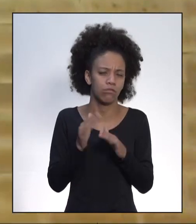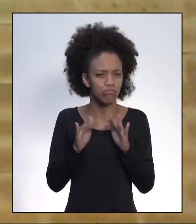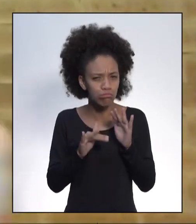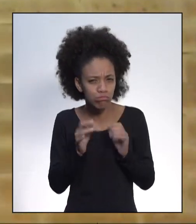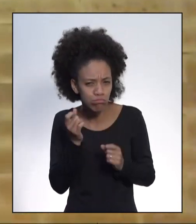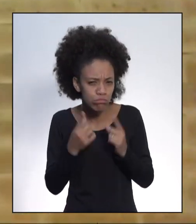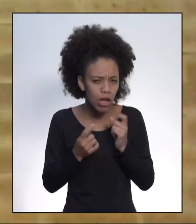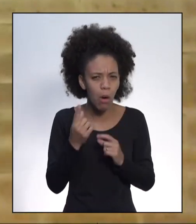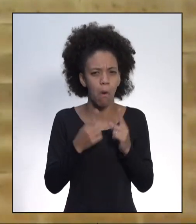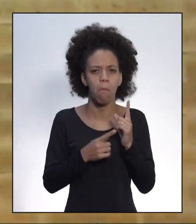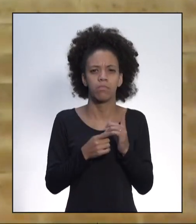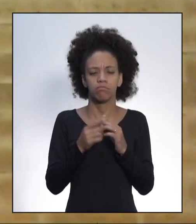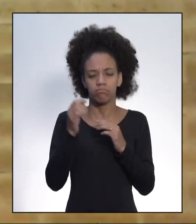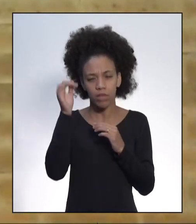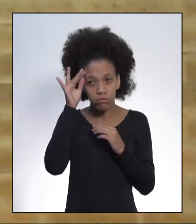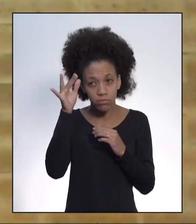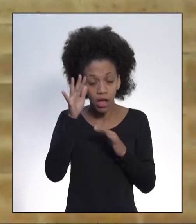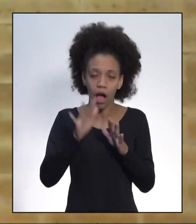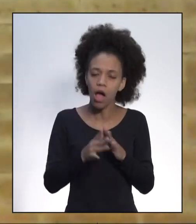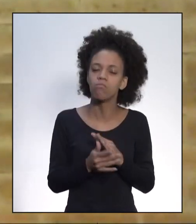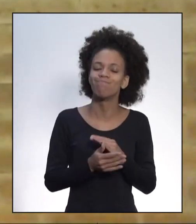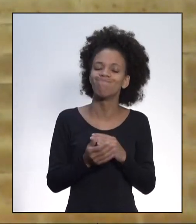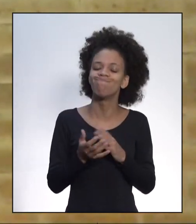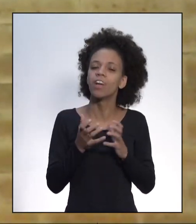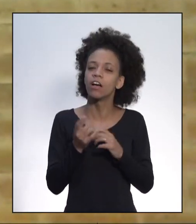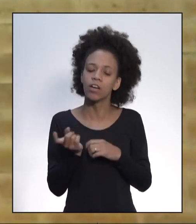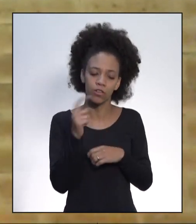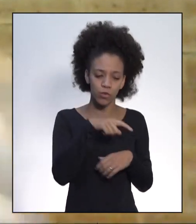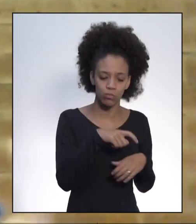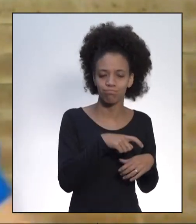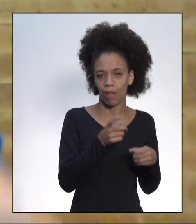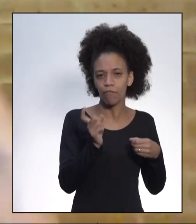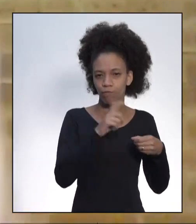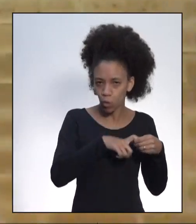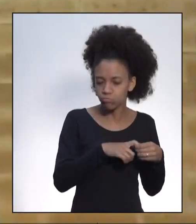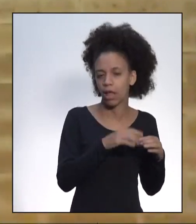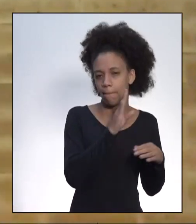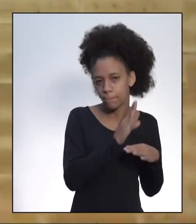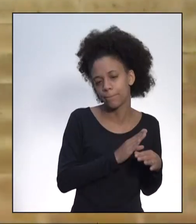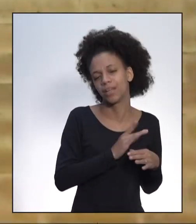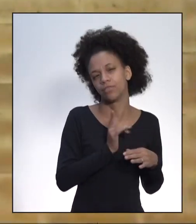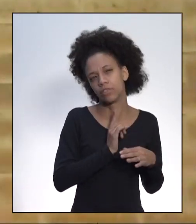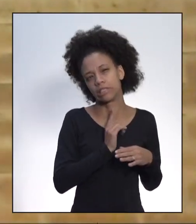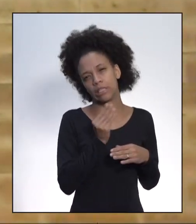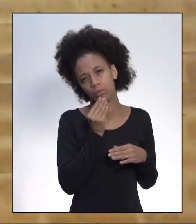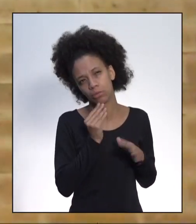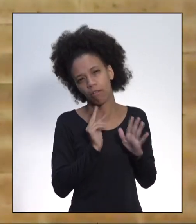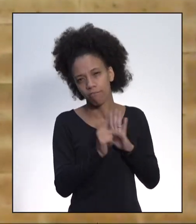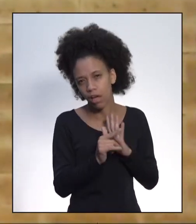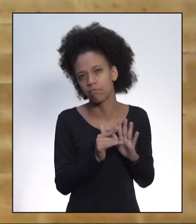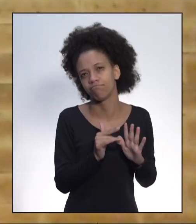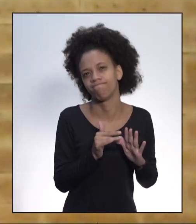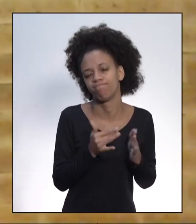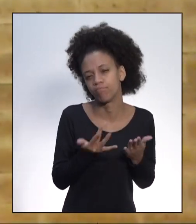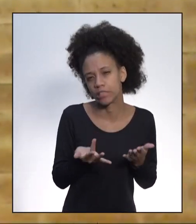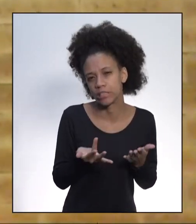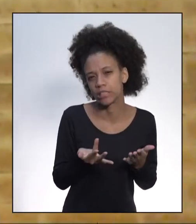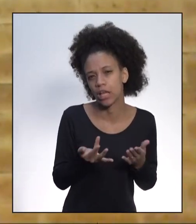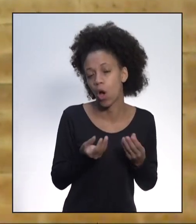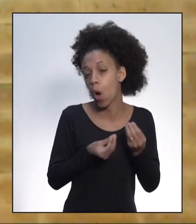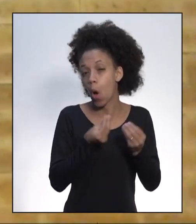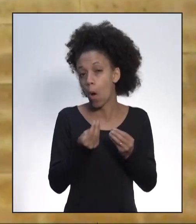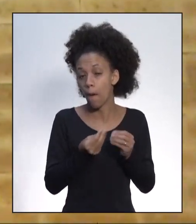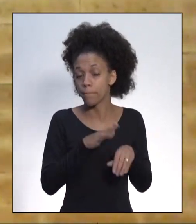eu falei, cara, eu quero voltar para o Brasil porque eu acho que lá eu vou ter mais oportunidades, eu vou ter como fazer